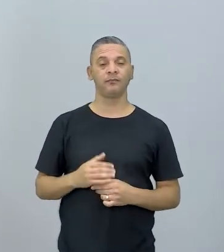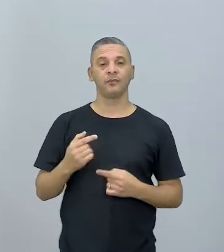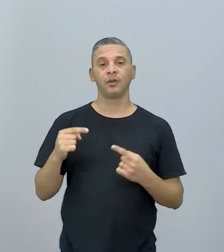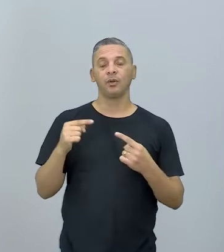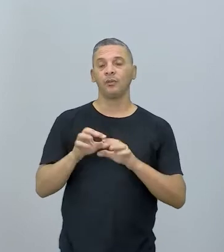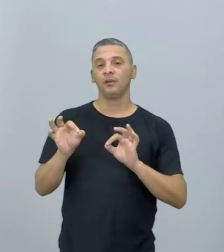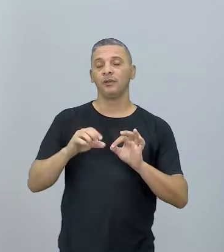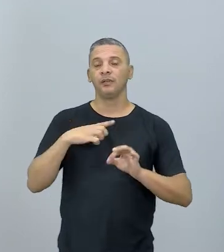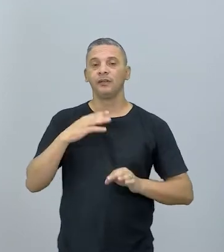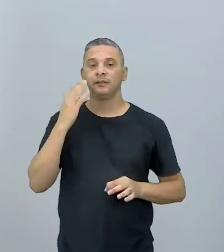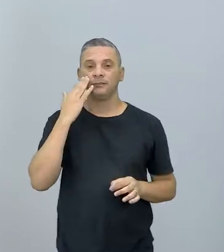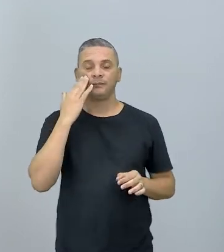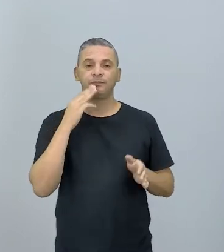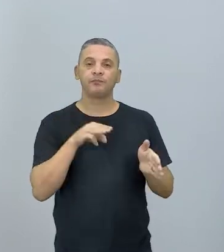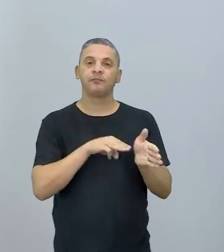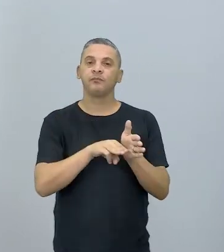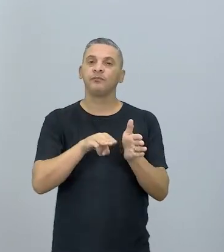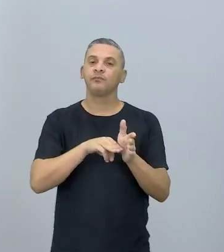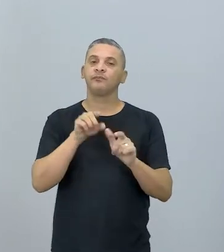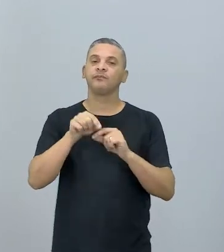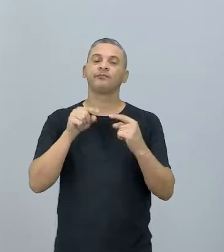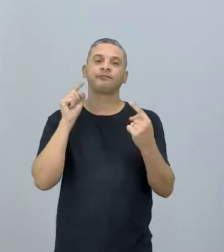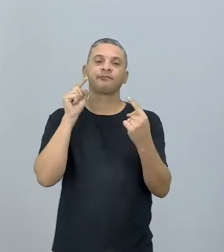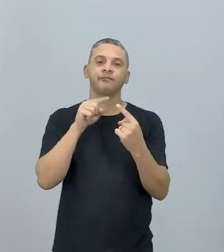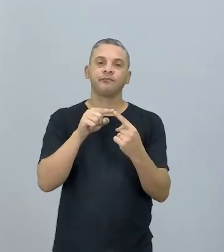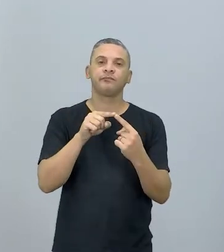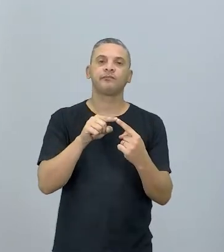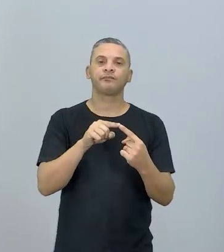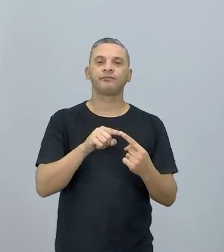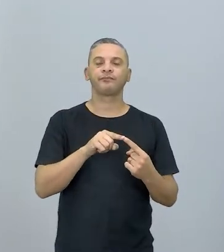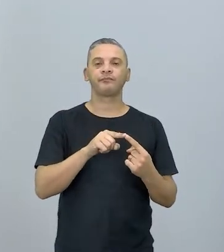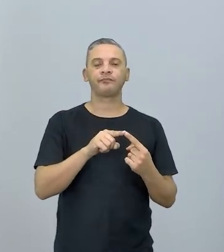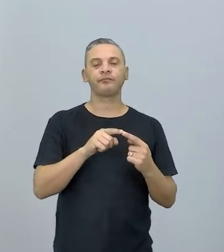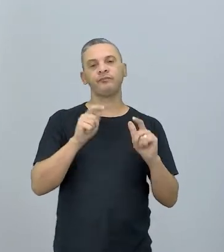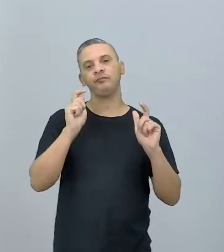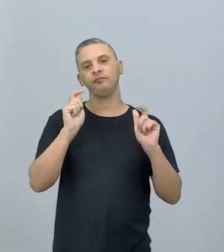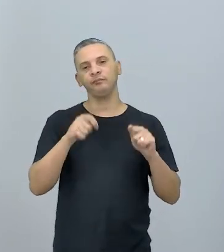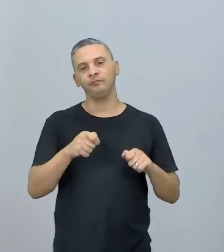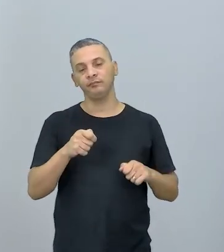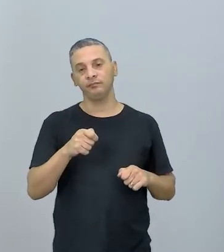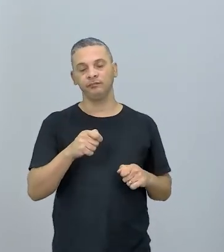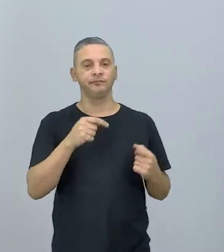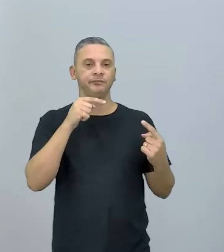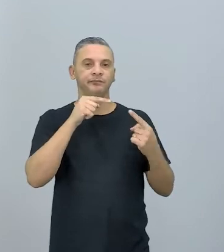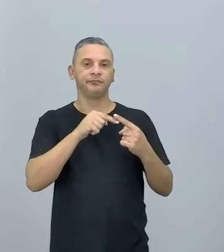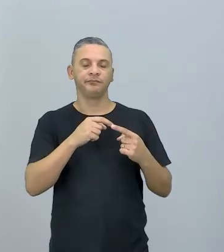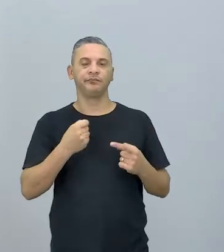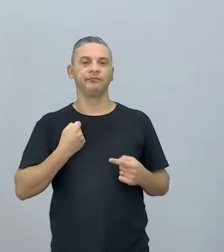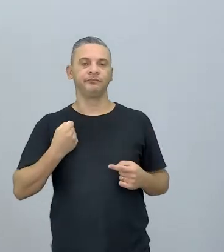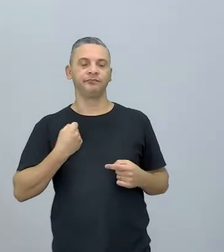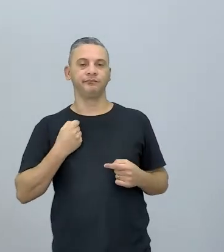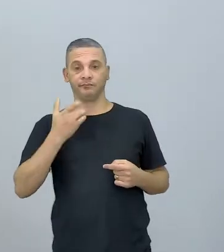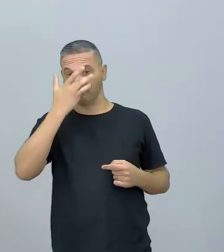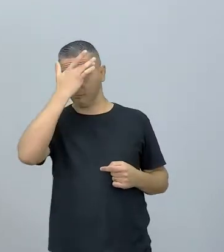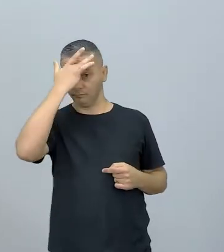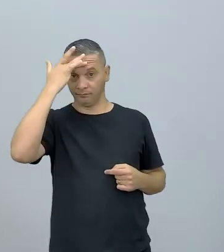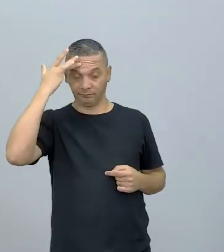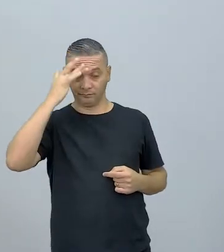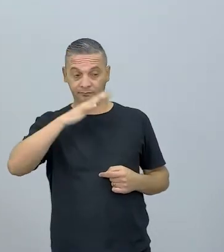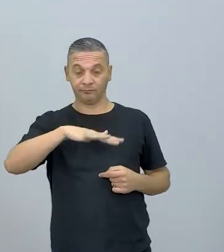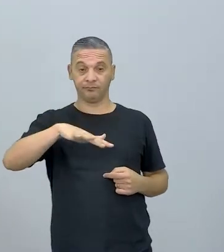quantitativo, que era um método que era possível ser aplicado a um número grande de pessoas,